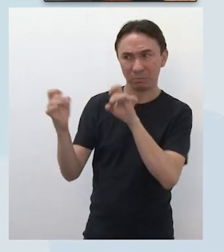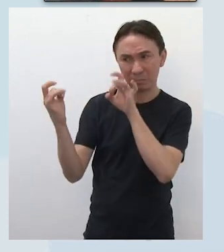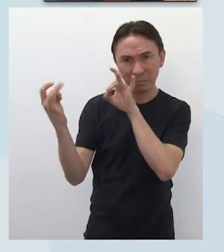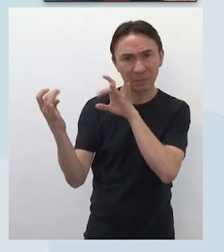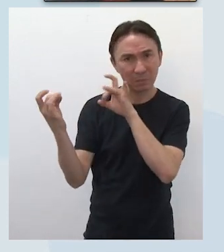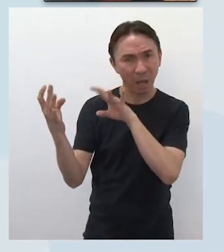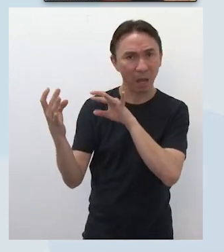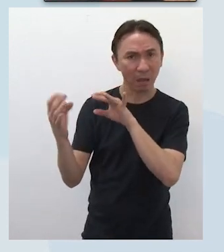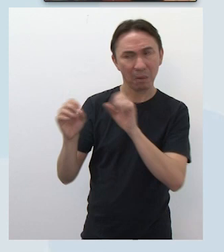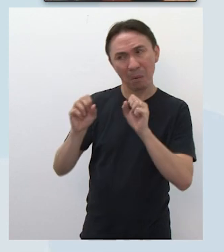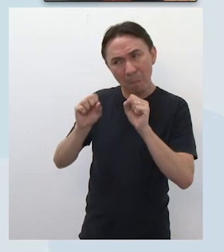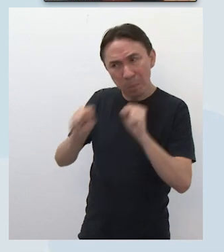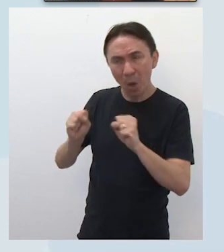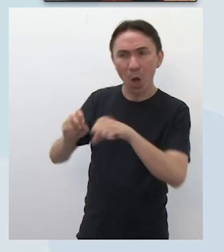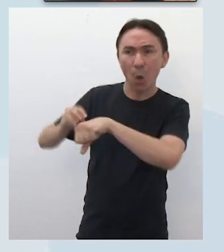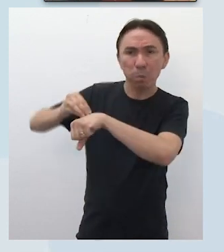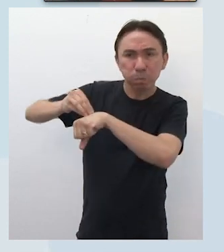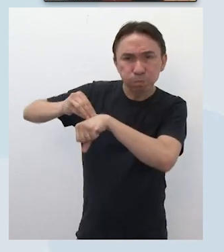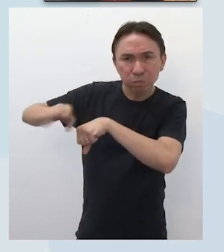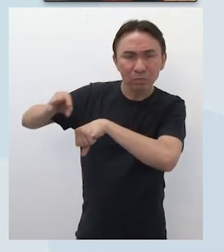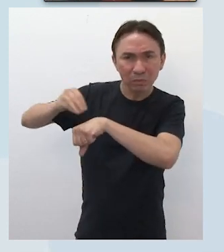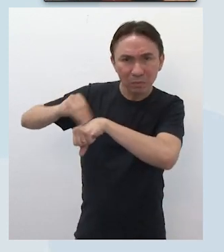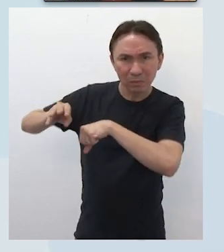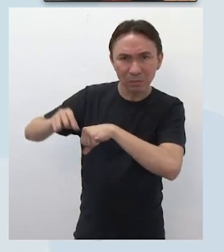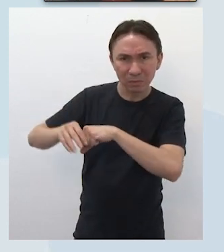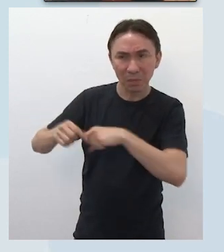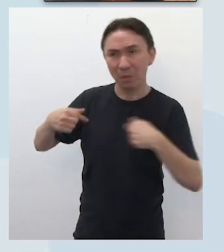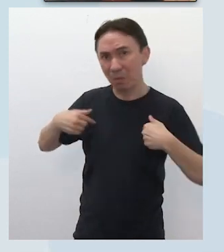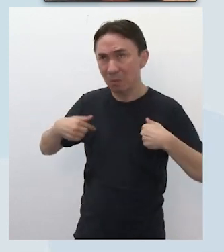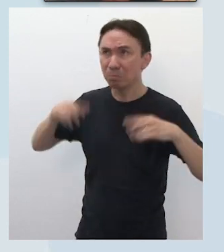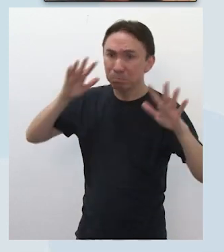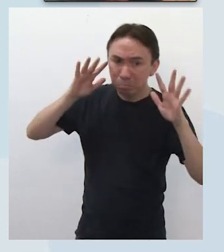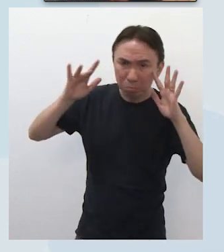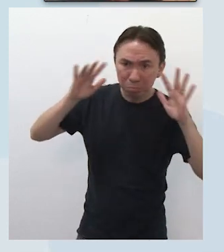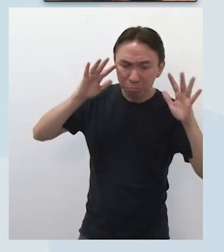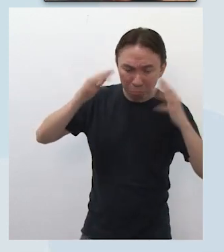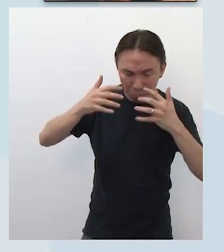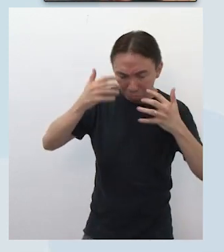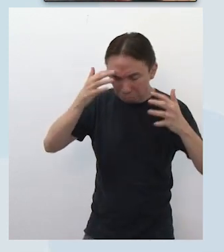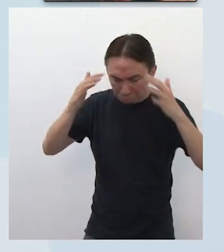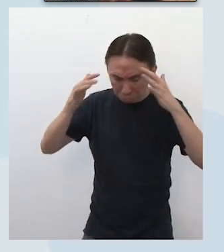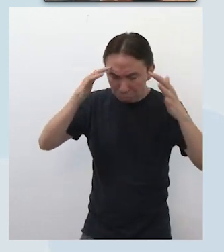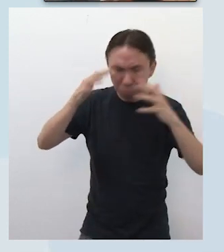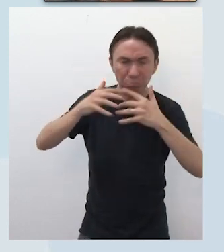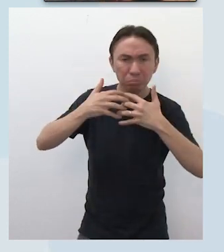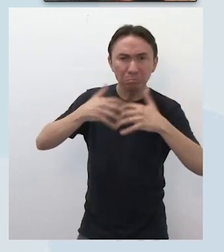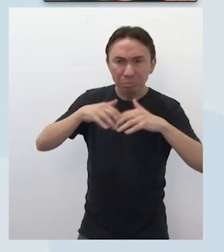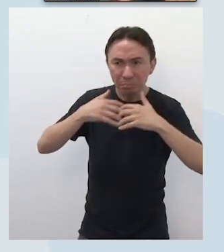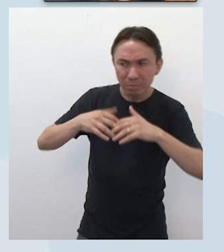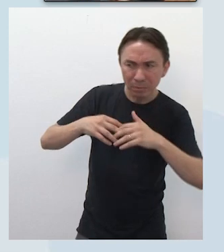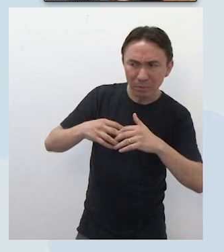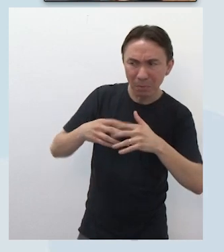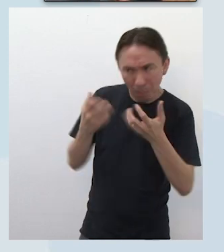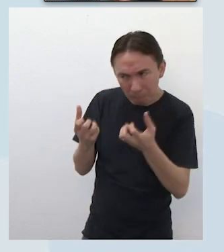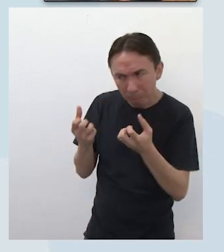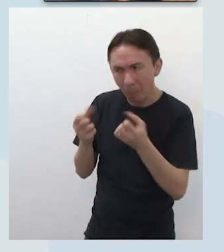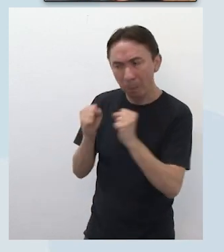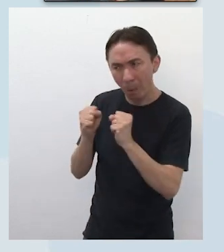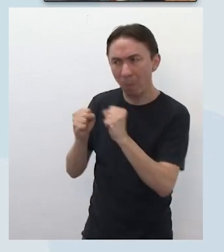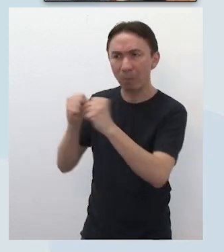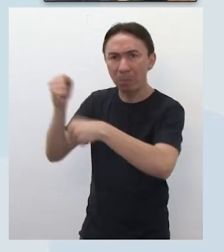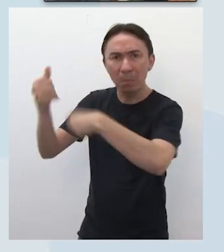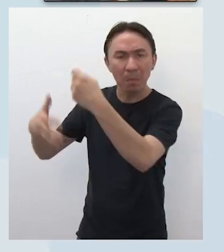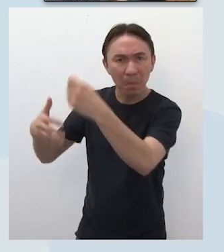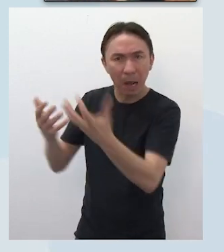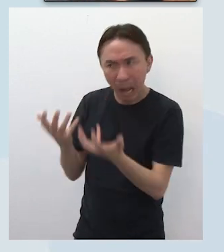Você gostaria de ouvir o que eu estou pensando sobre isso? Então, assim, é muito interessante que a gente abra espaço dessa forma.